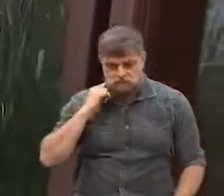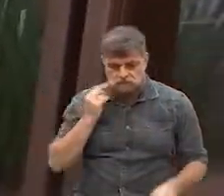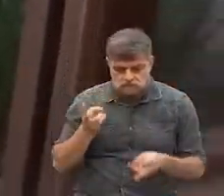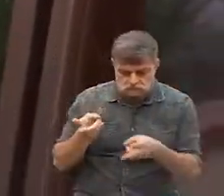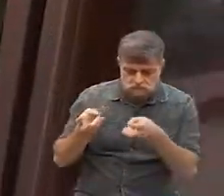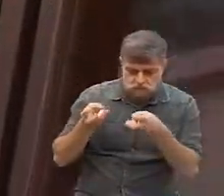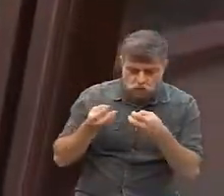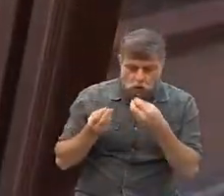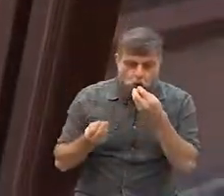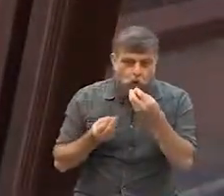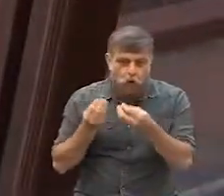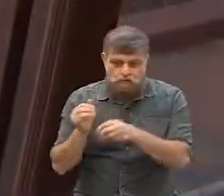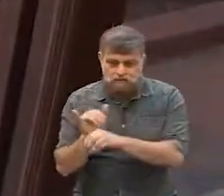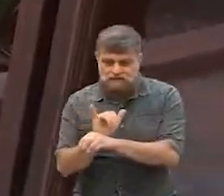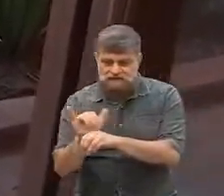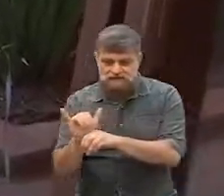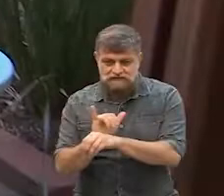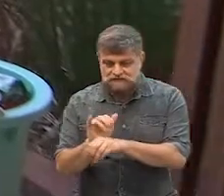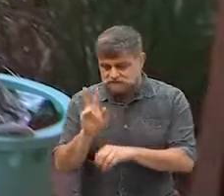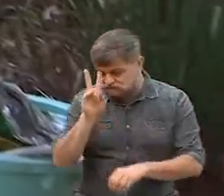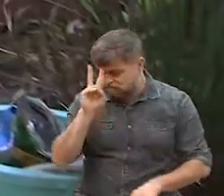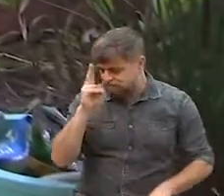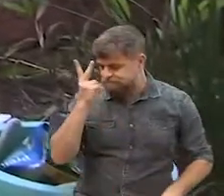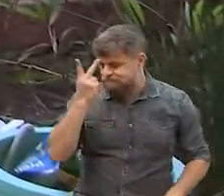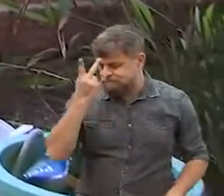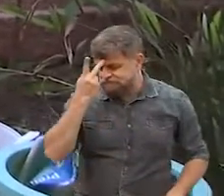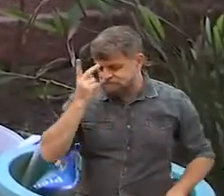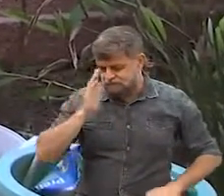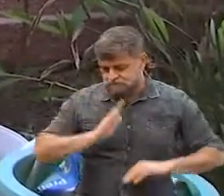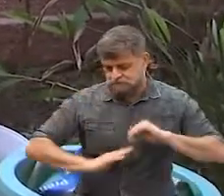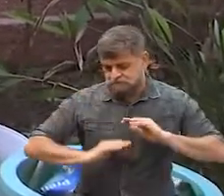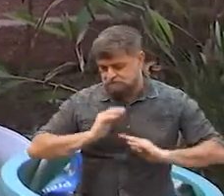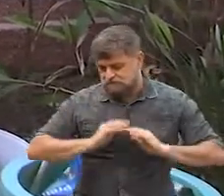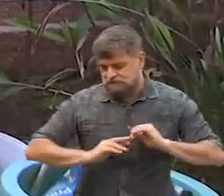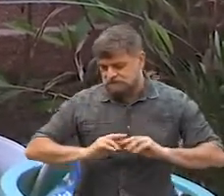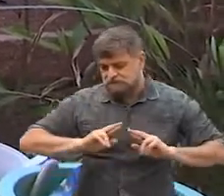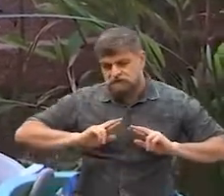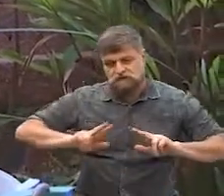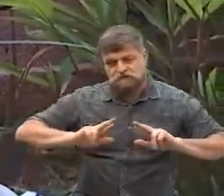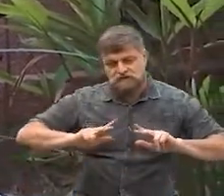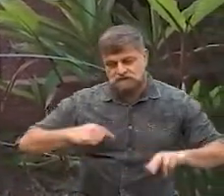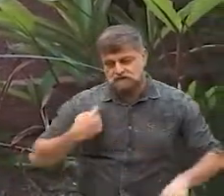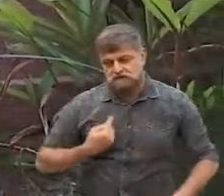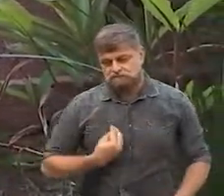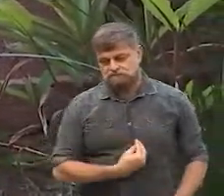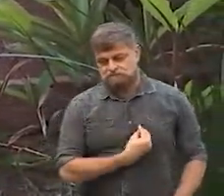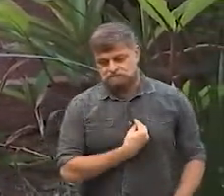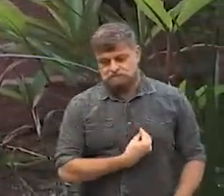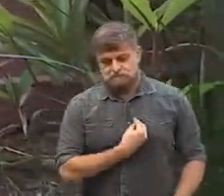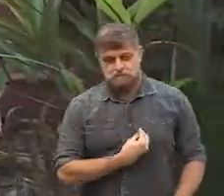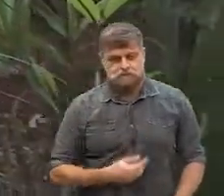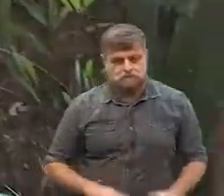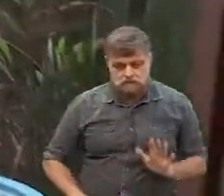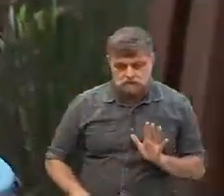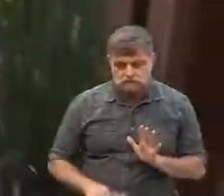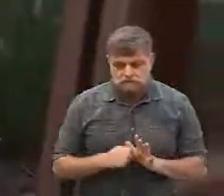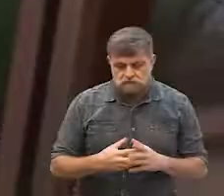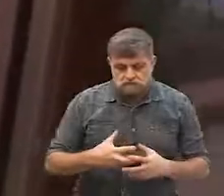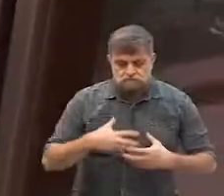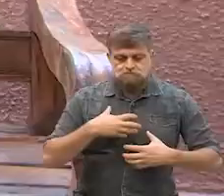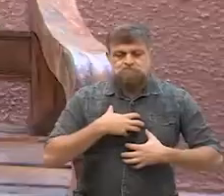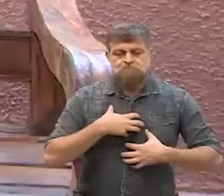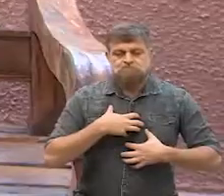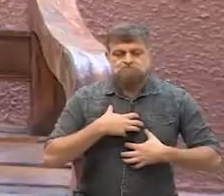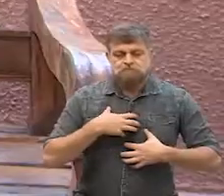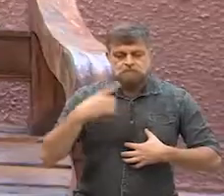como é possível a mudança de atitude onde a gente vive. A primeira inspiração, eu acho, é a gente pensar no